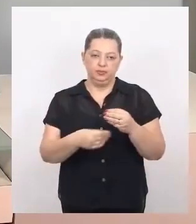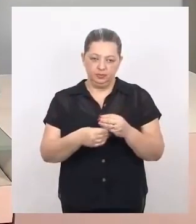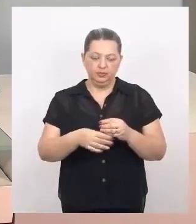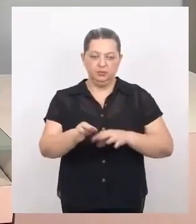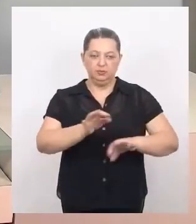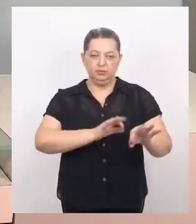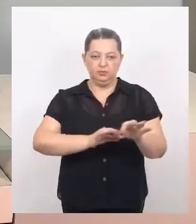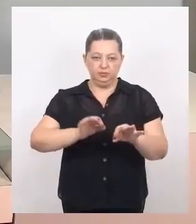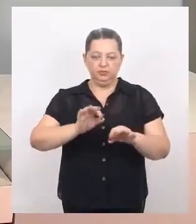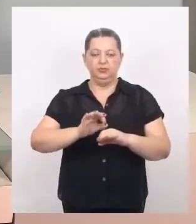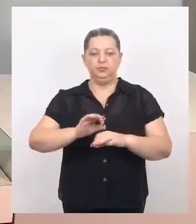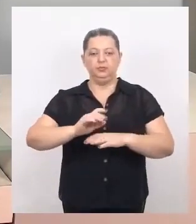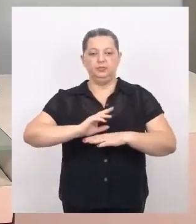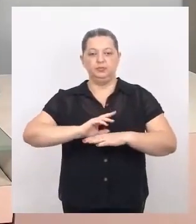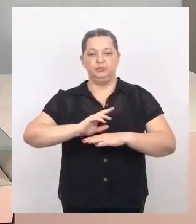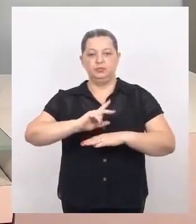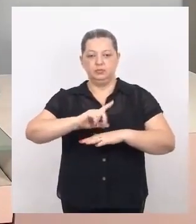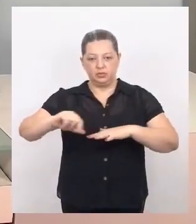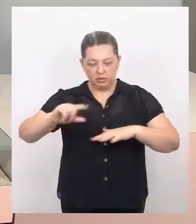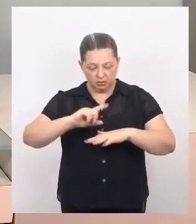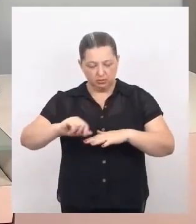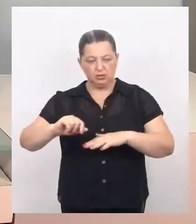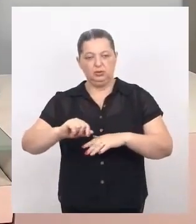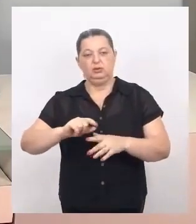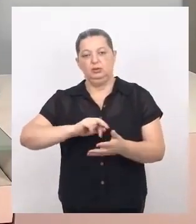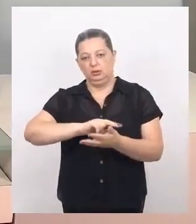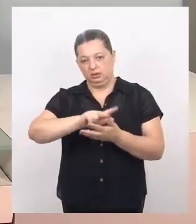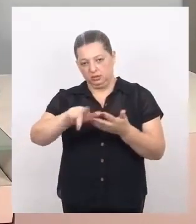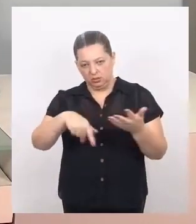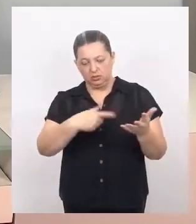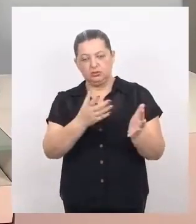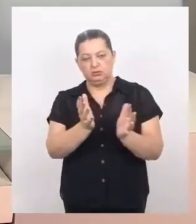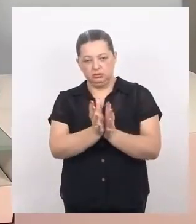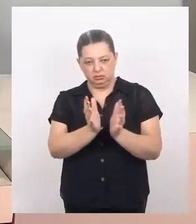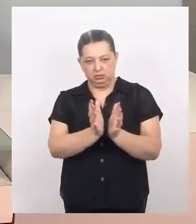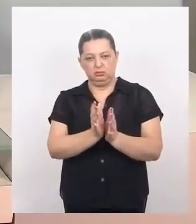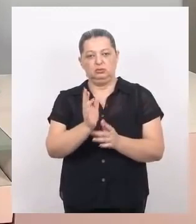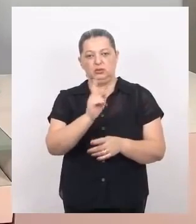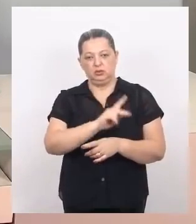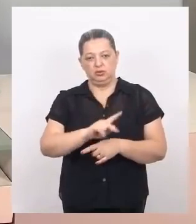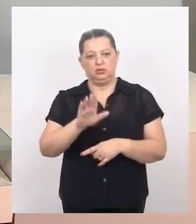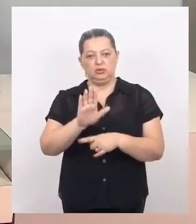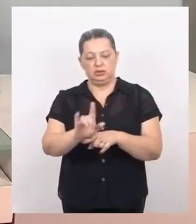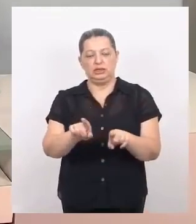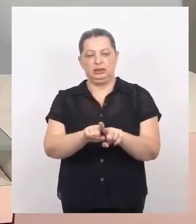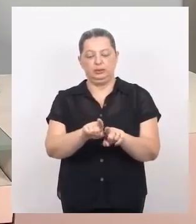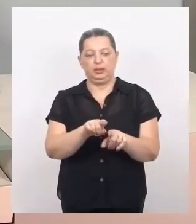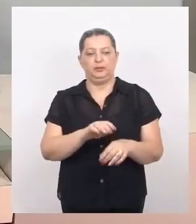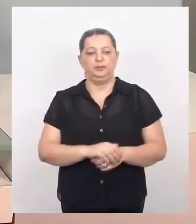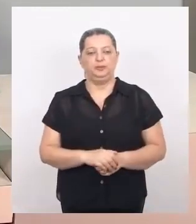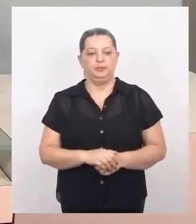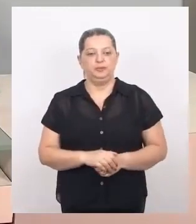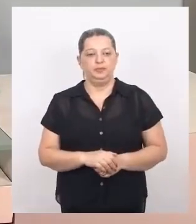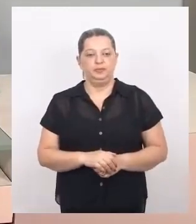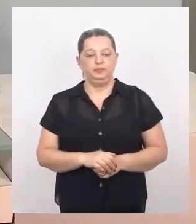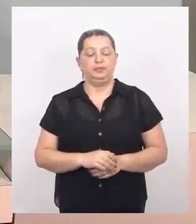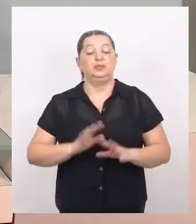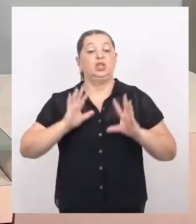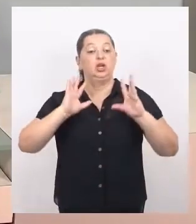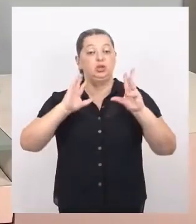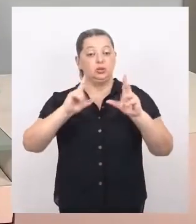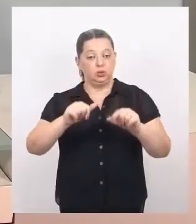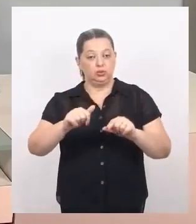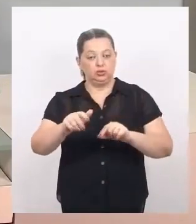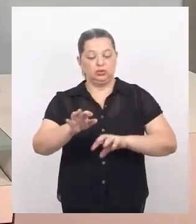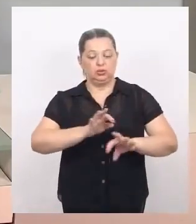projetos PROATEC, POC, PCAE, Sala de Leitura e Professor Auxiliar. Tá? A recondução de todos os